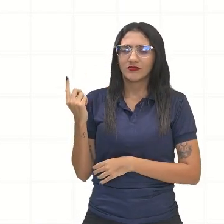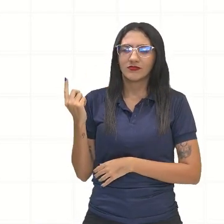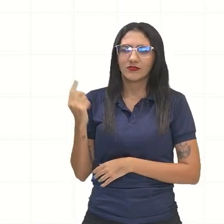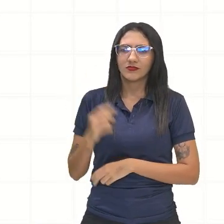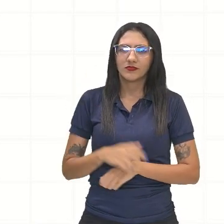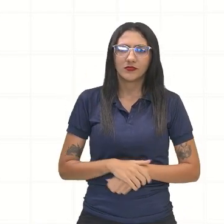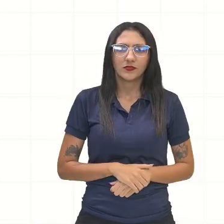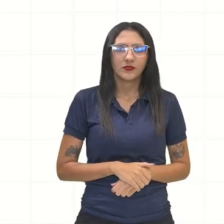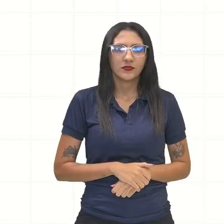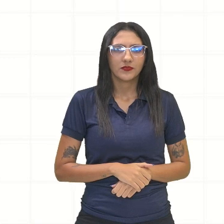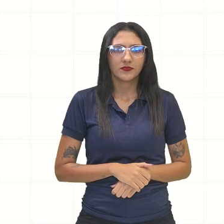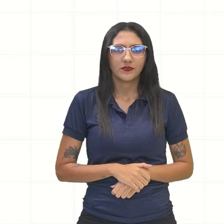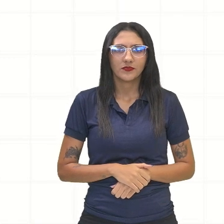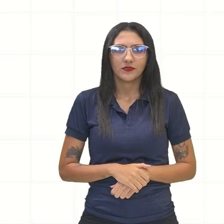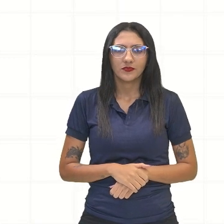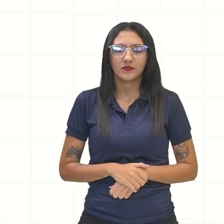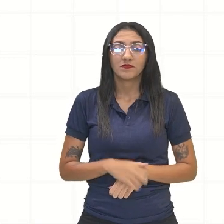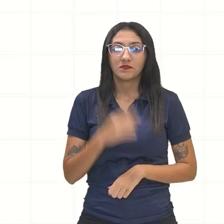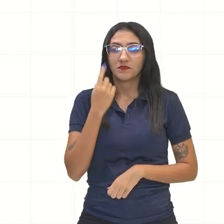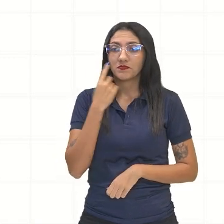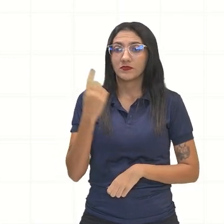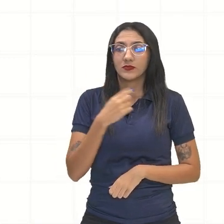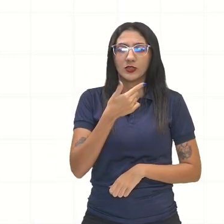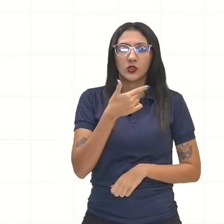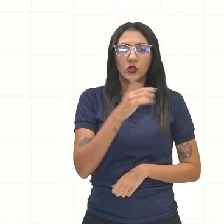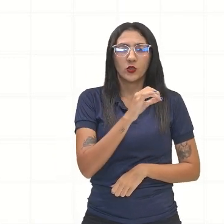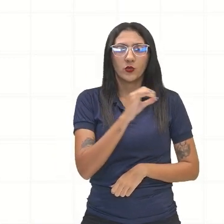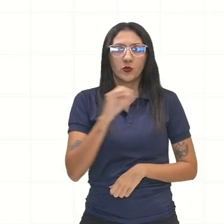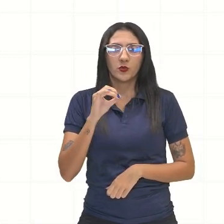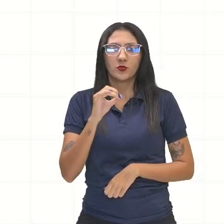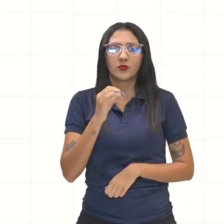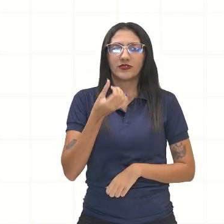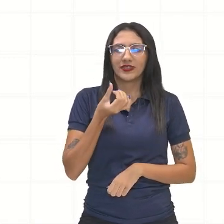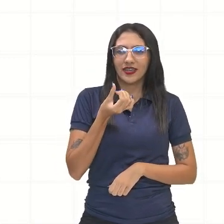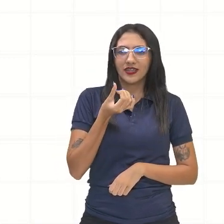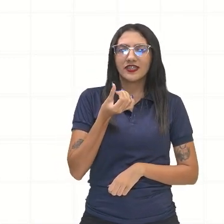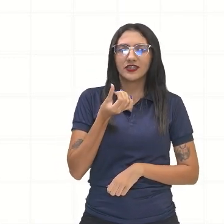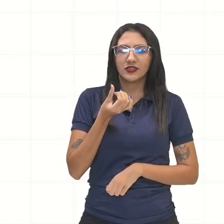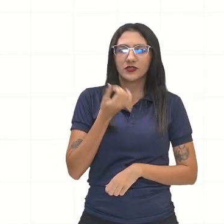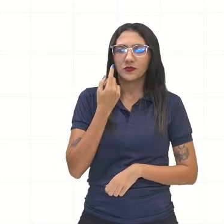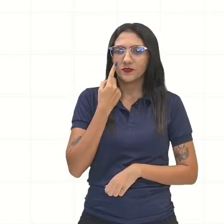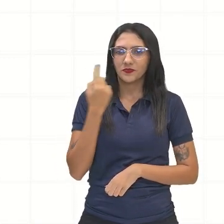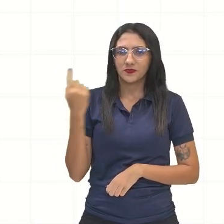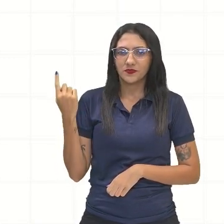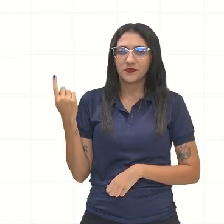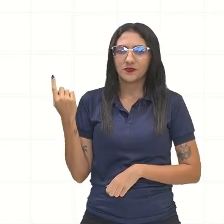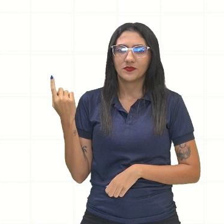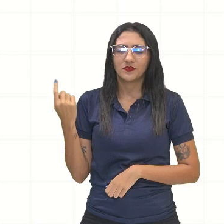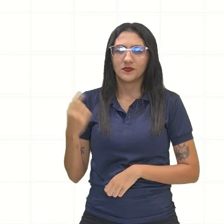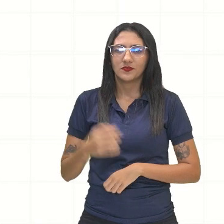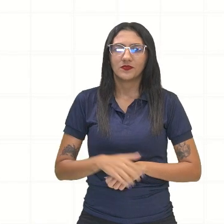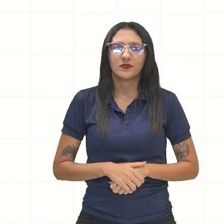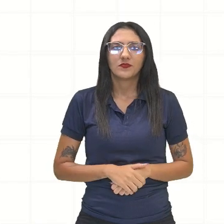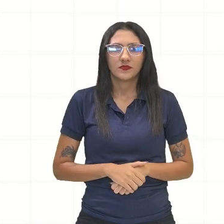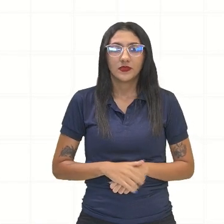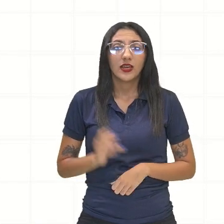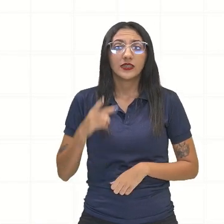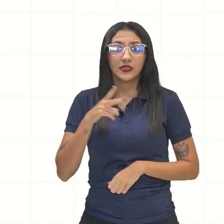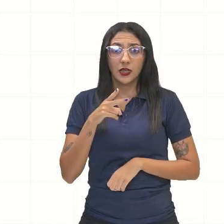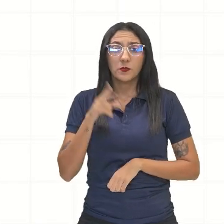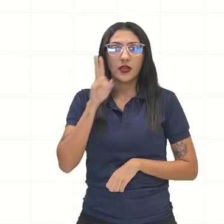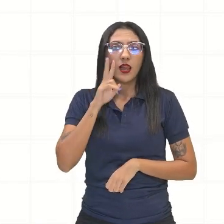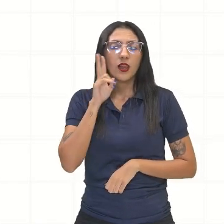tá? Aí, ó, 2006... o que sobrou na frente, mais 1, século 21, sempre em números